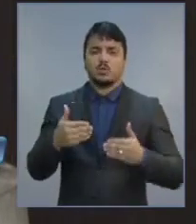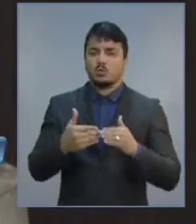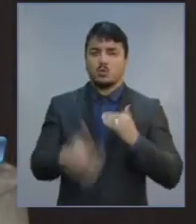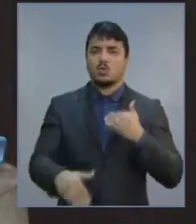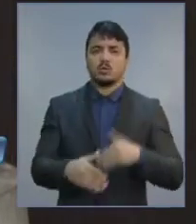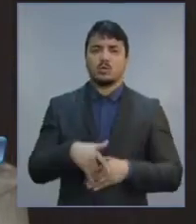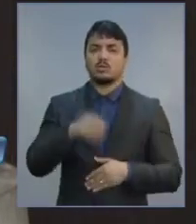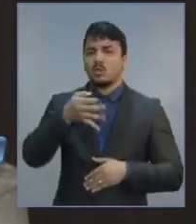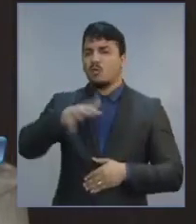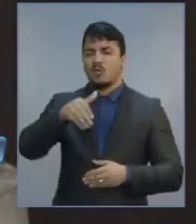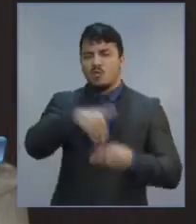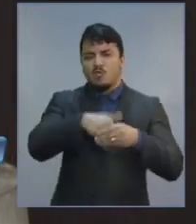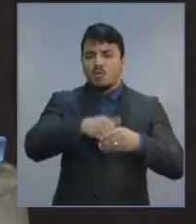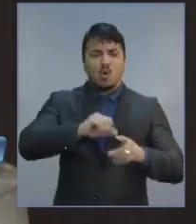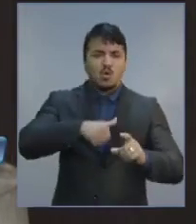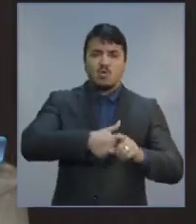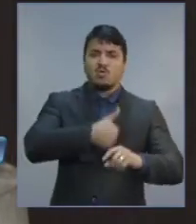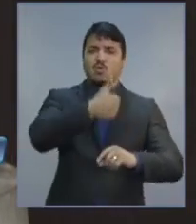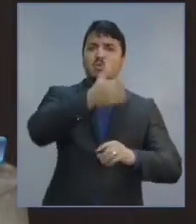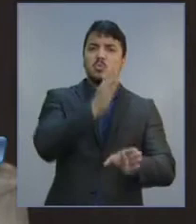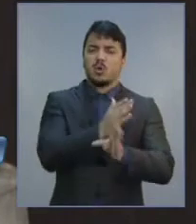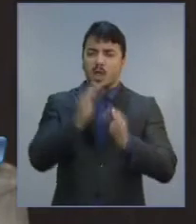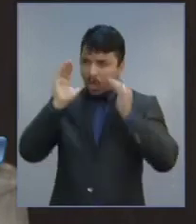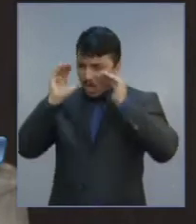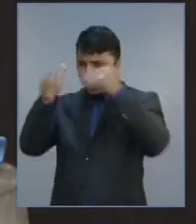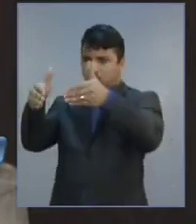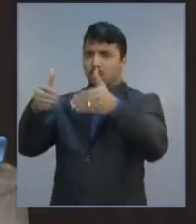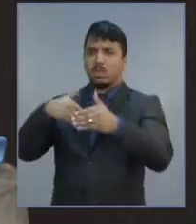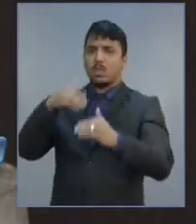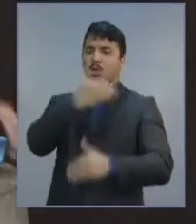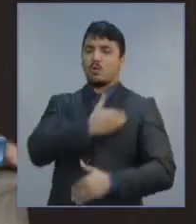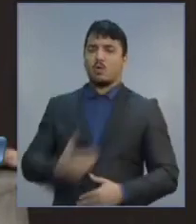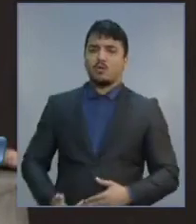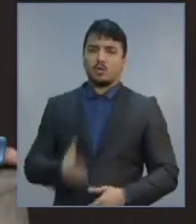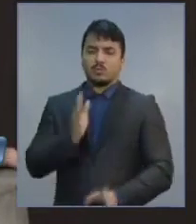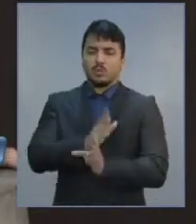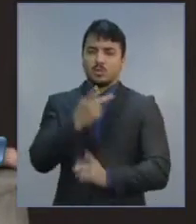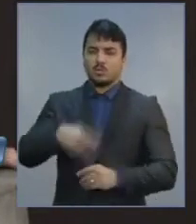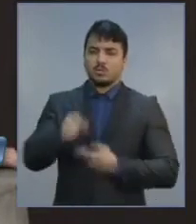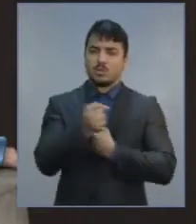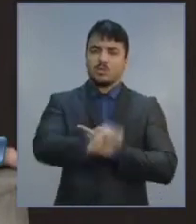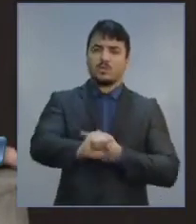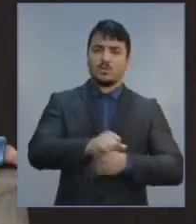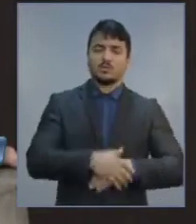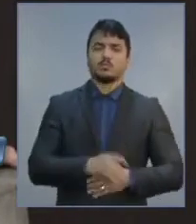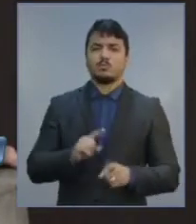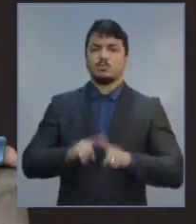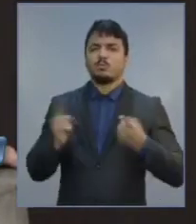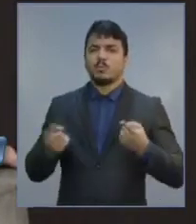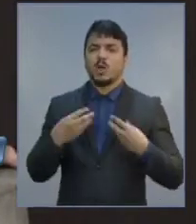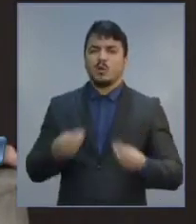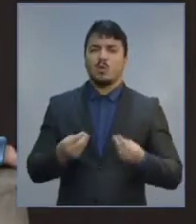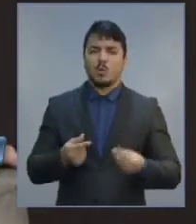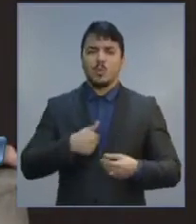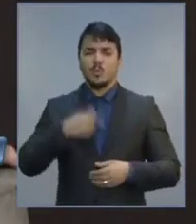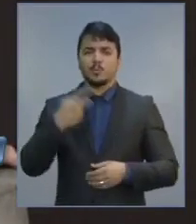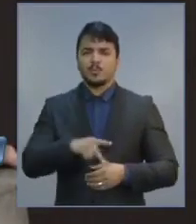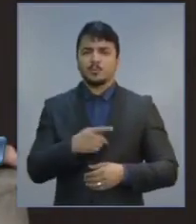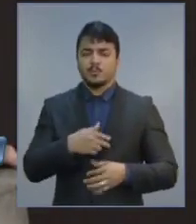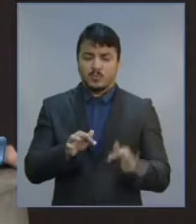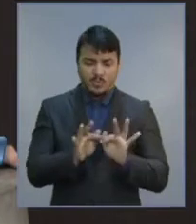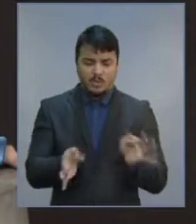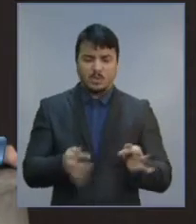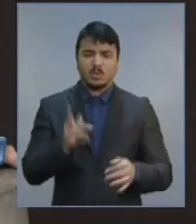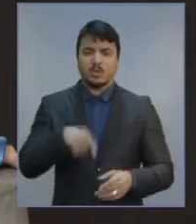até votar favorável a esse por lealdade ao governo que representam e que defendem nessa casa. Mas o básico da